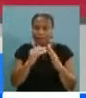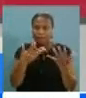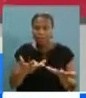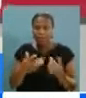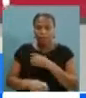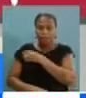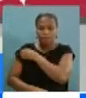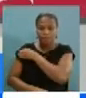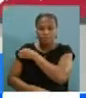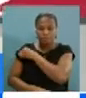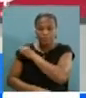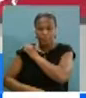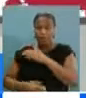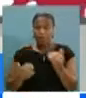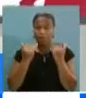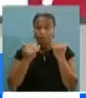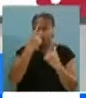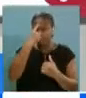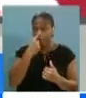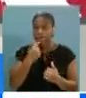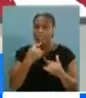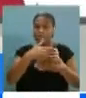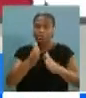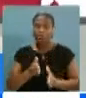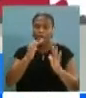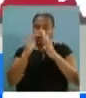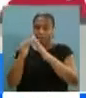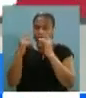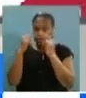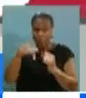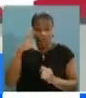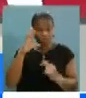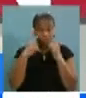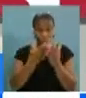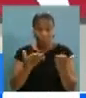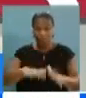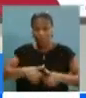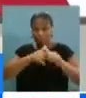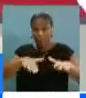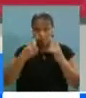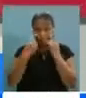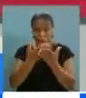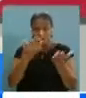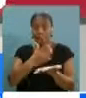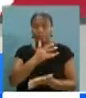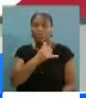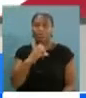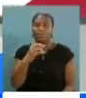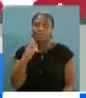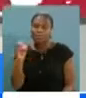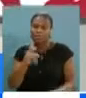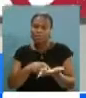neste momento. São dados do perfil do setor habitacional apresentado esta tarde na cidade da Praia, que indicam que até 2030